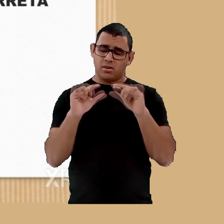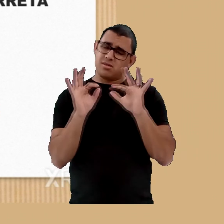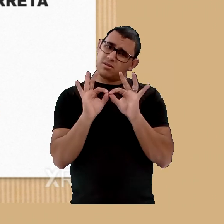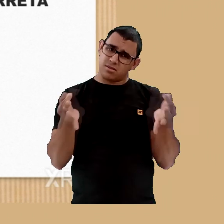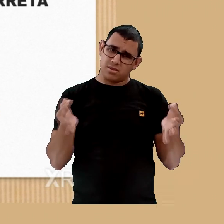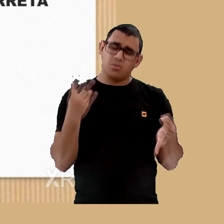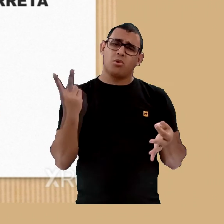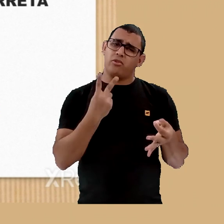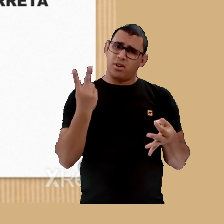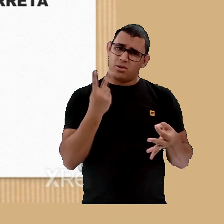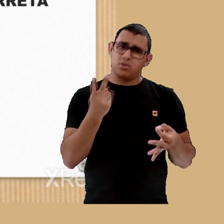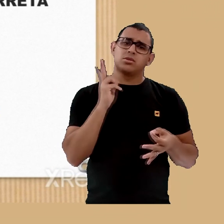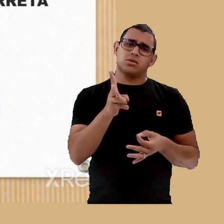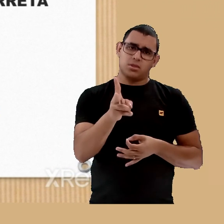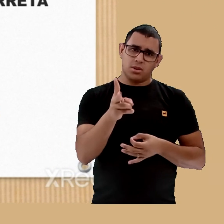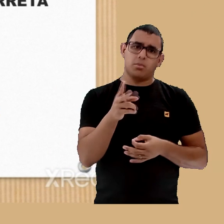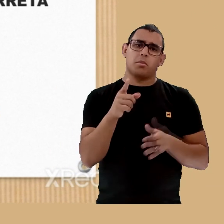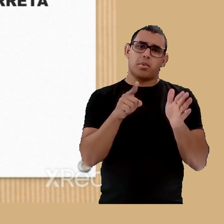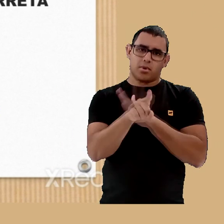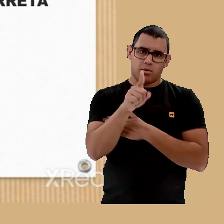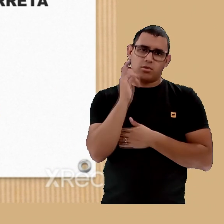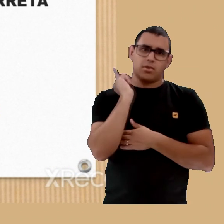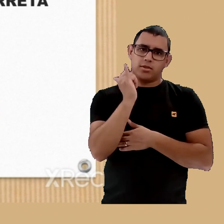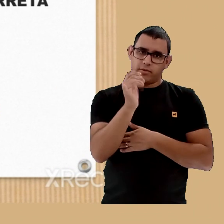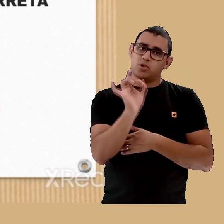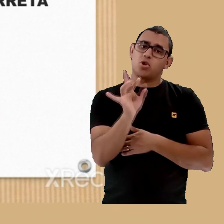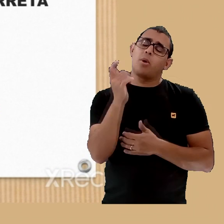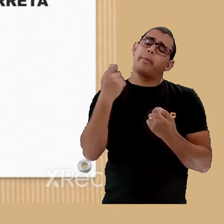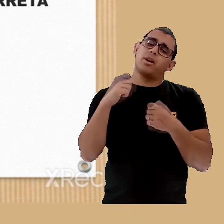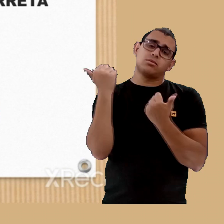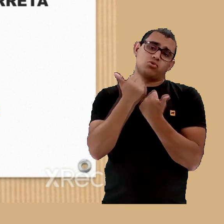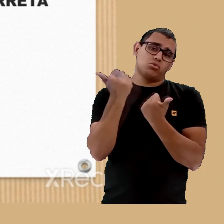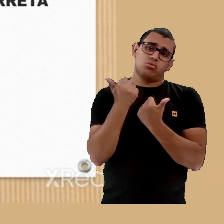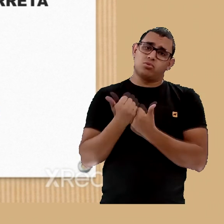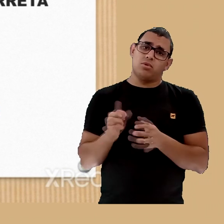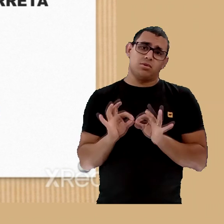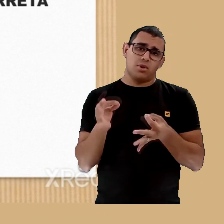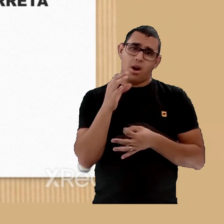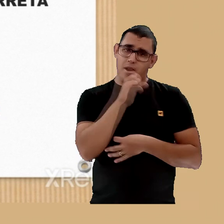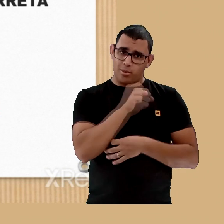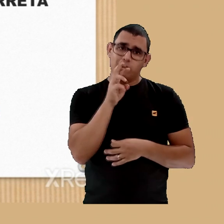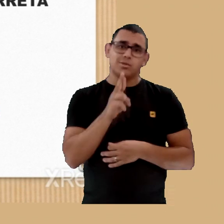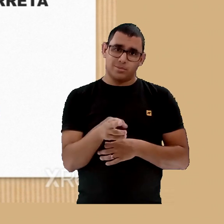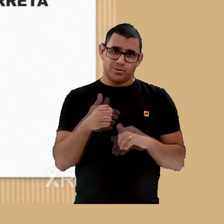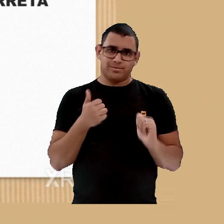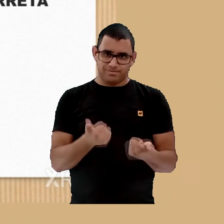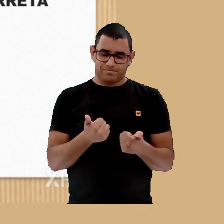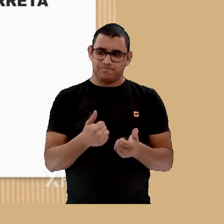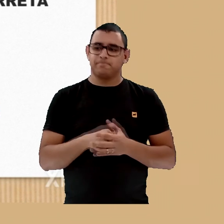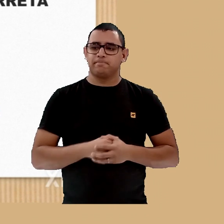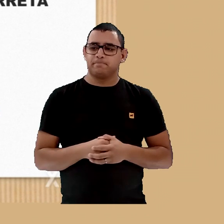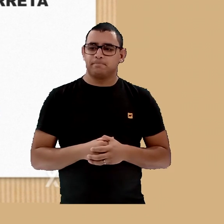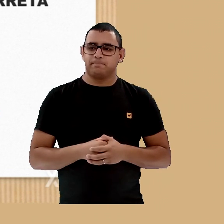simples e os valores são dados na questão. Nós apenas precisamos substituir esses